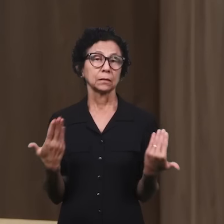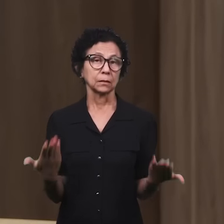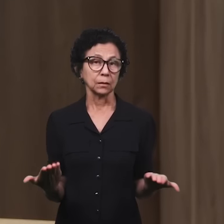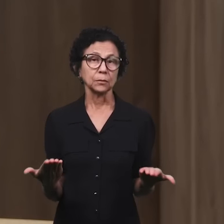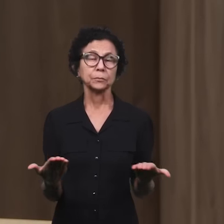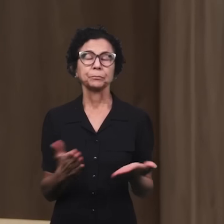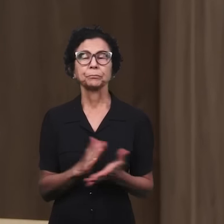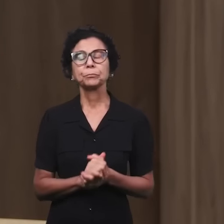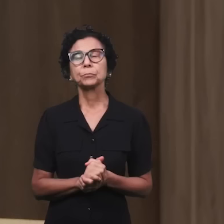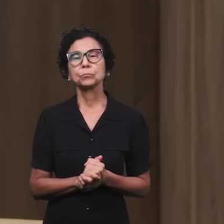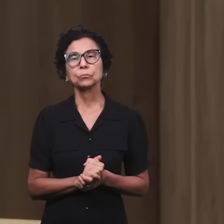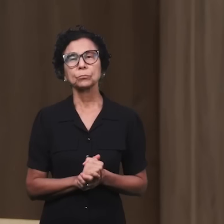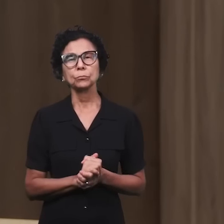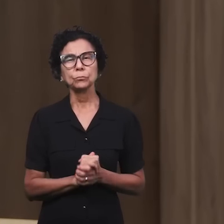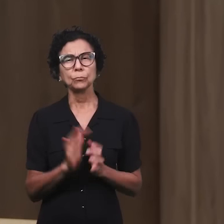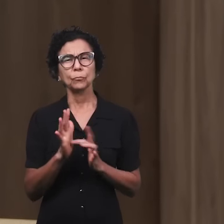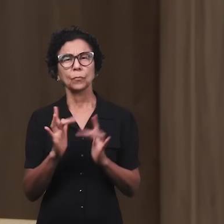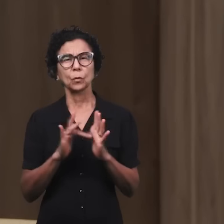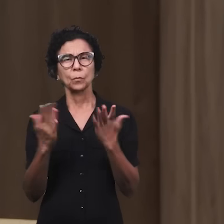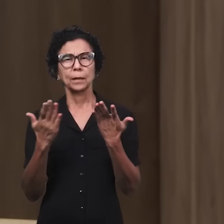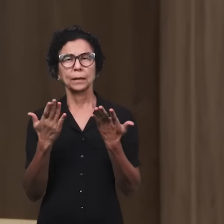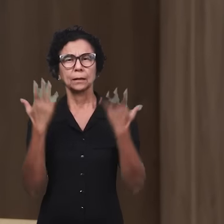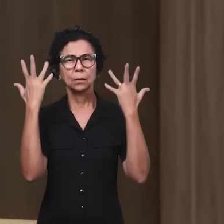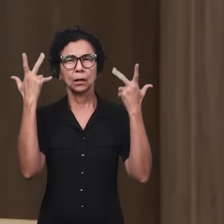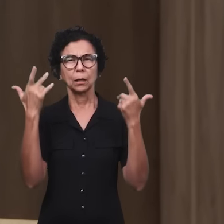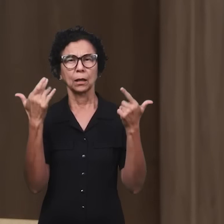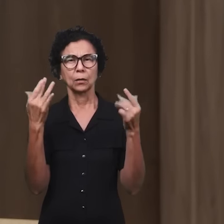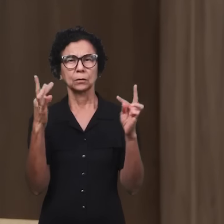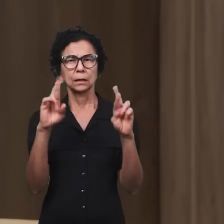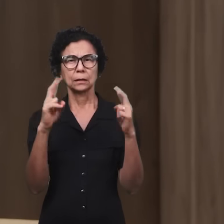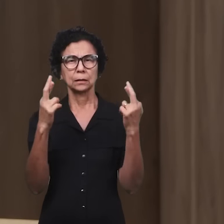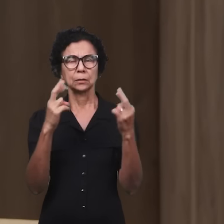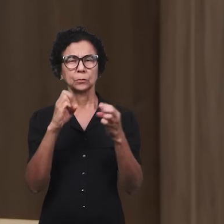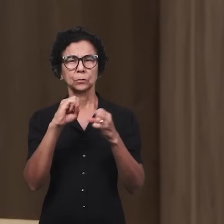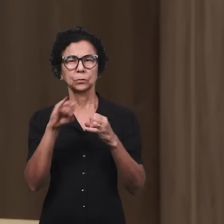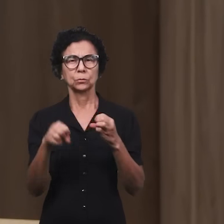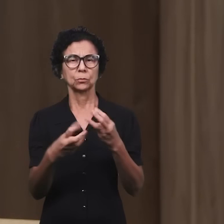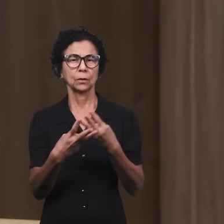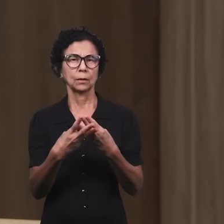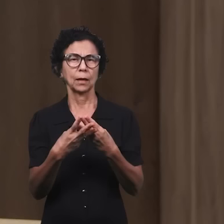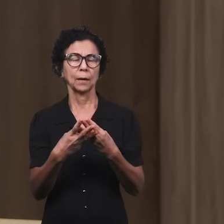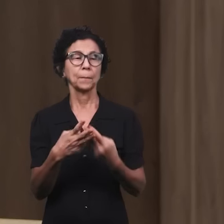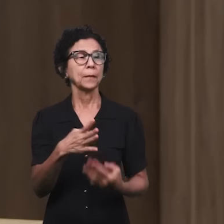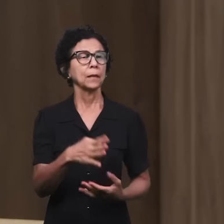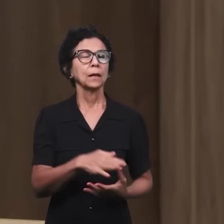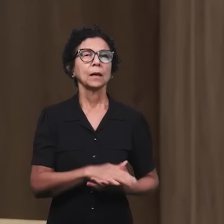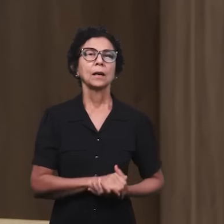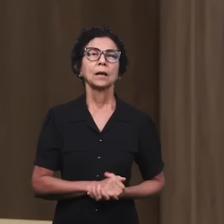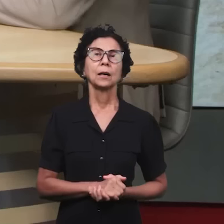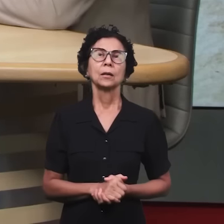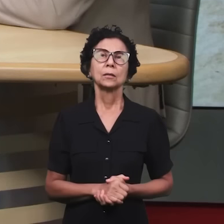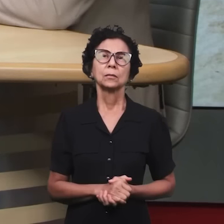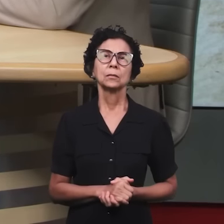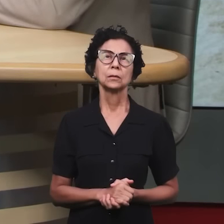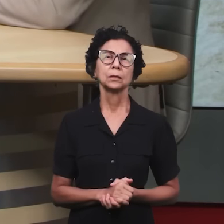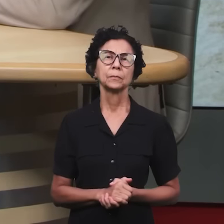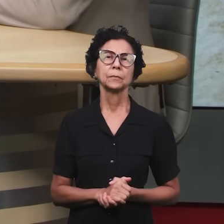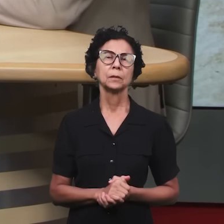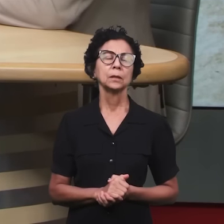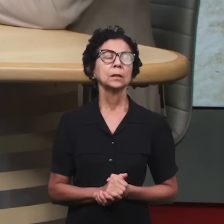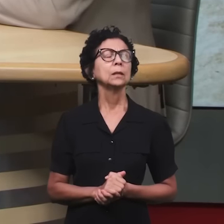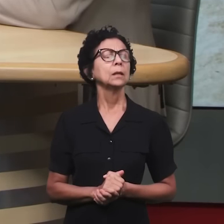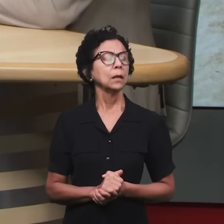as mães que estão assim, há uma multidão orando, há uma multidão clamando. Eu acho que nós podíamos fazer isso aqui agora. Amém. Muito bom. Nós podíamos Glória a